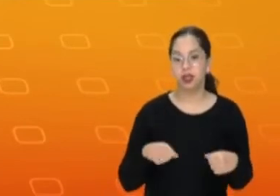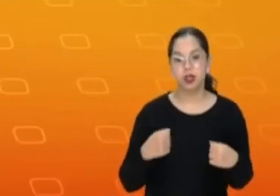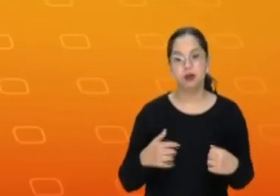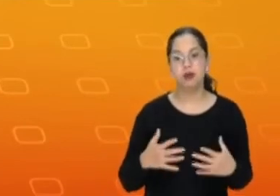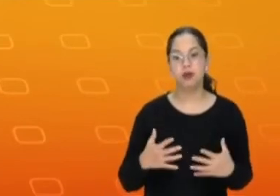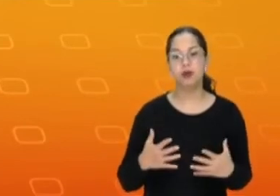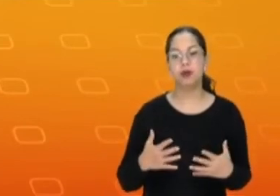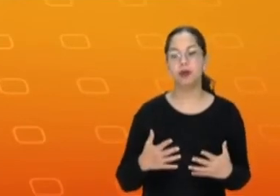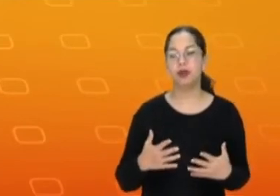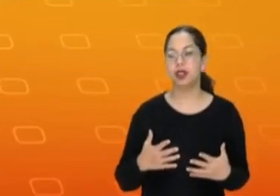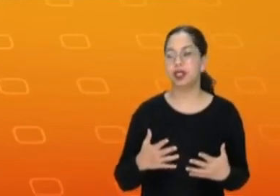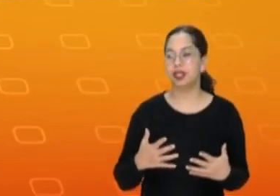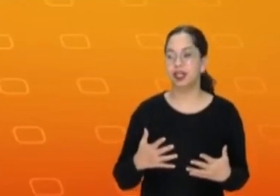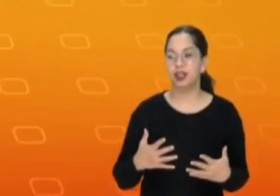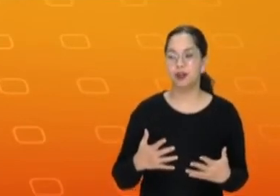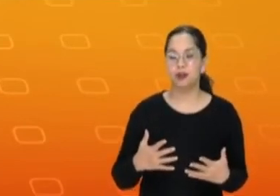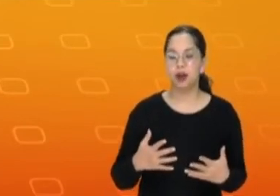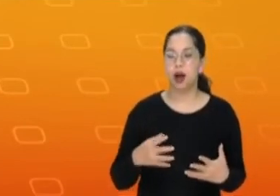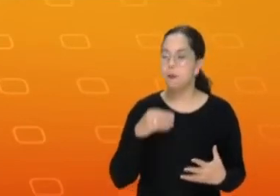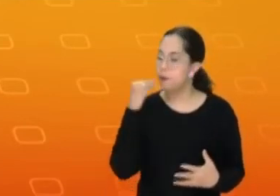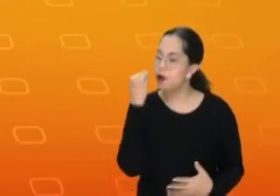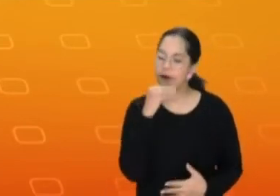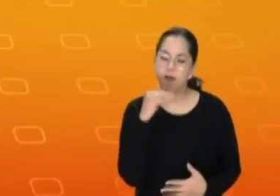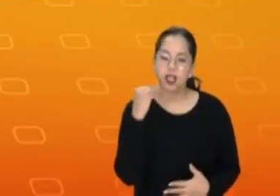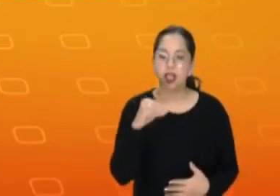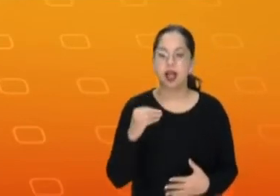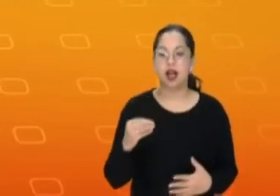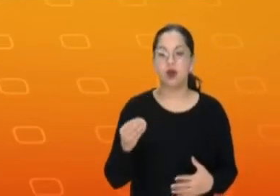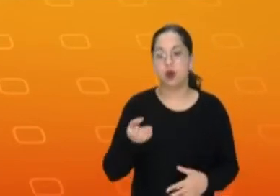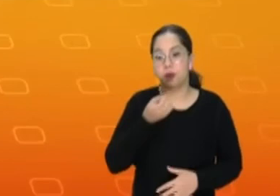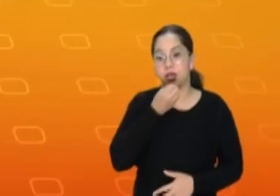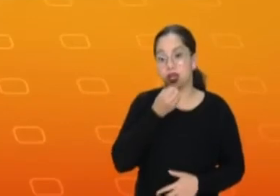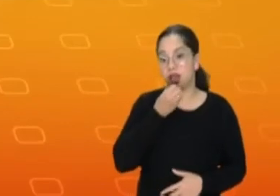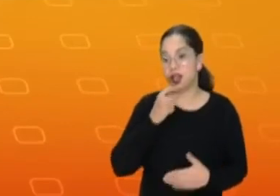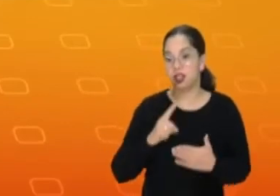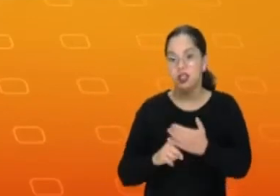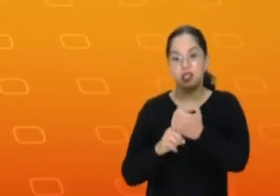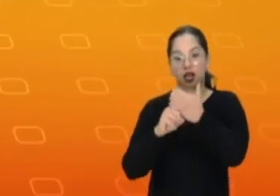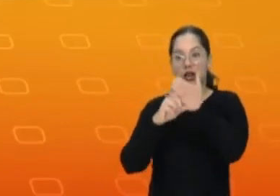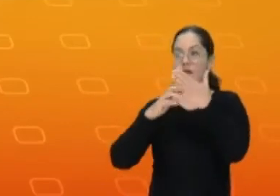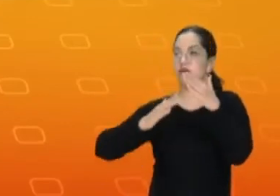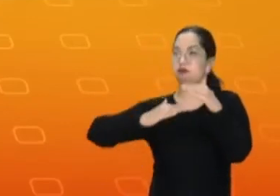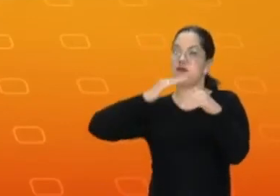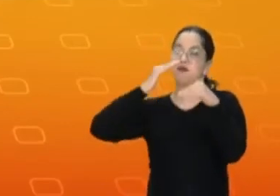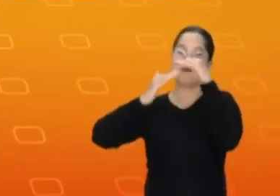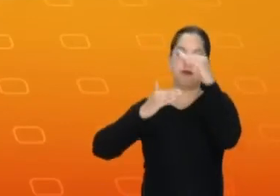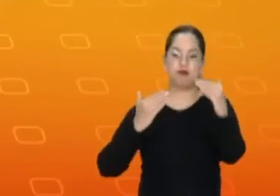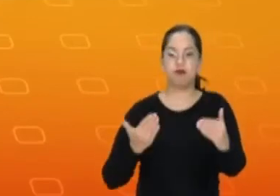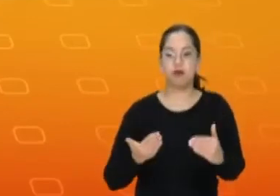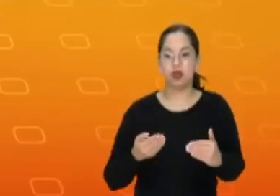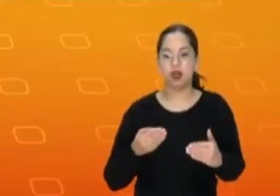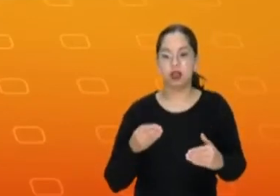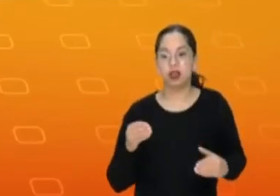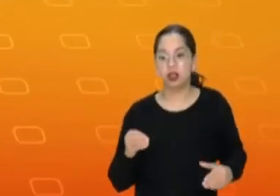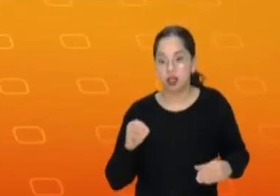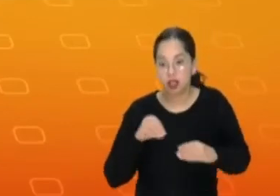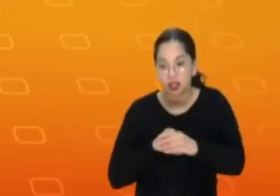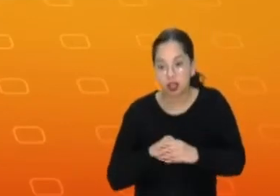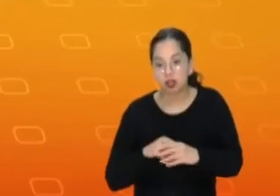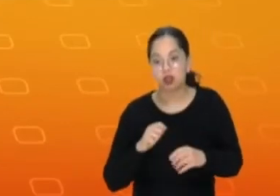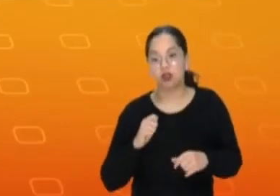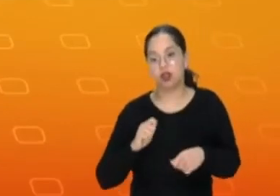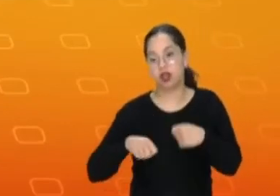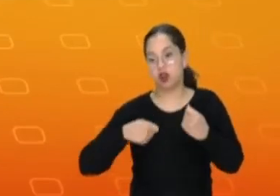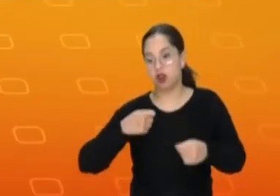deliciar com a grande oportunidade da evolução da tecnologia e, dentro do negócio que nós estamos